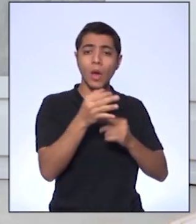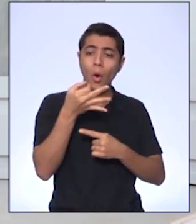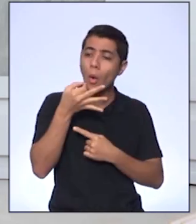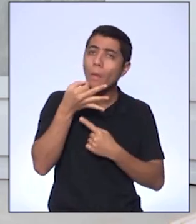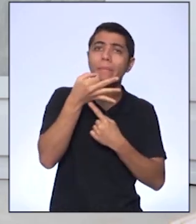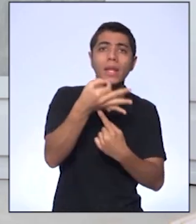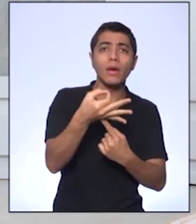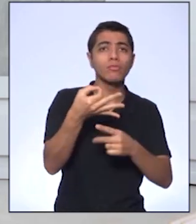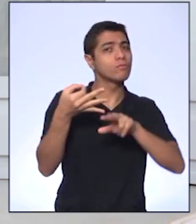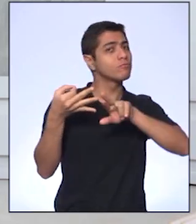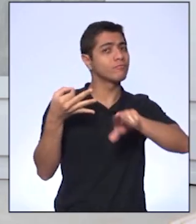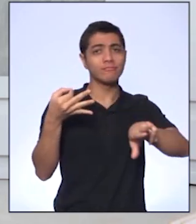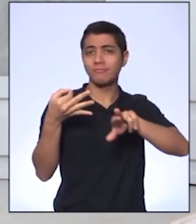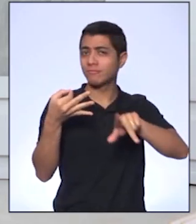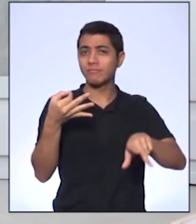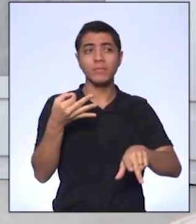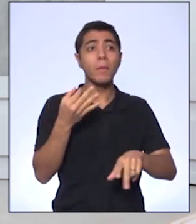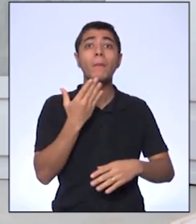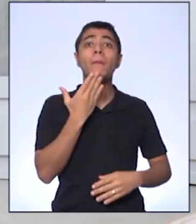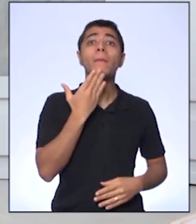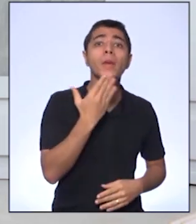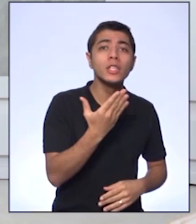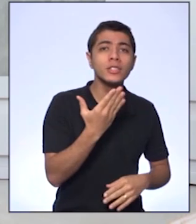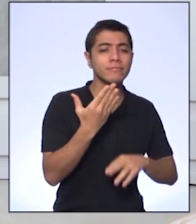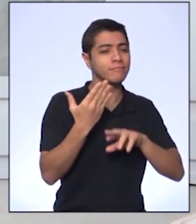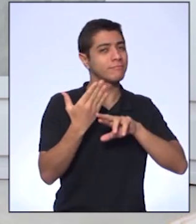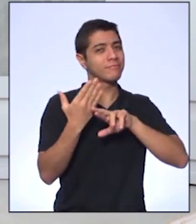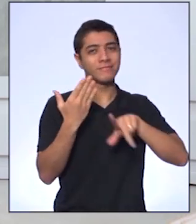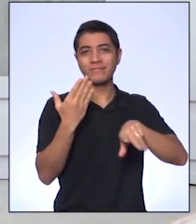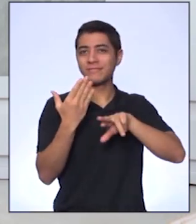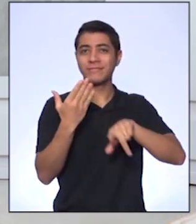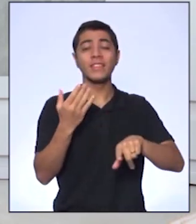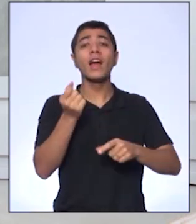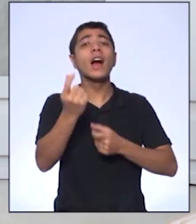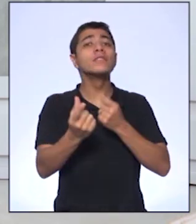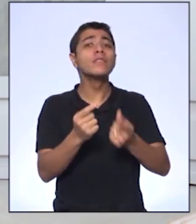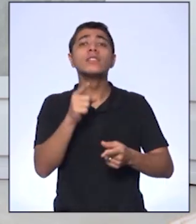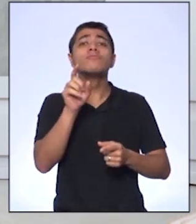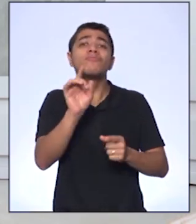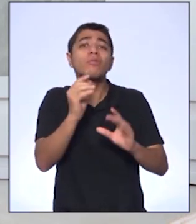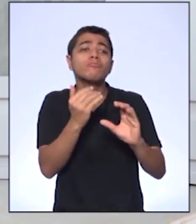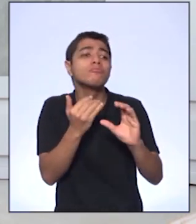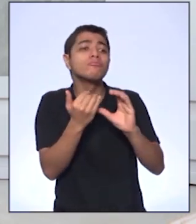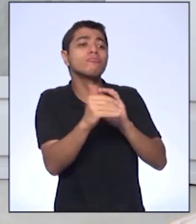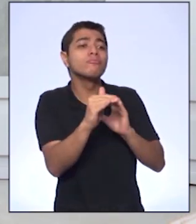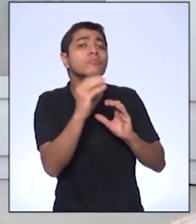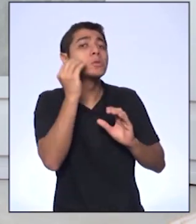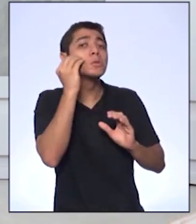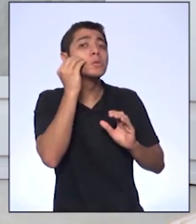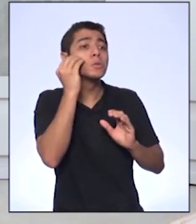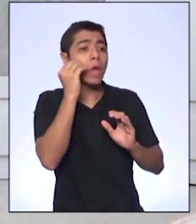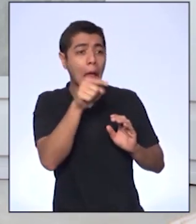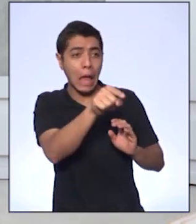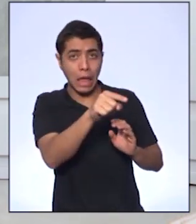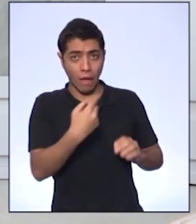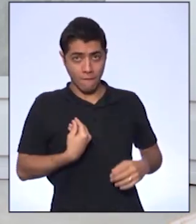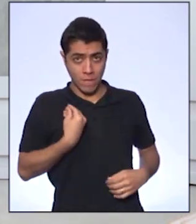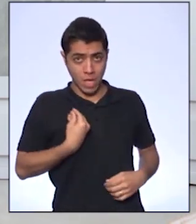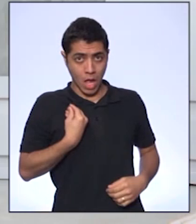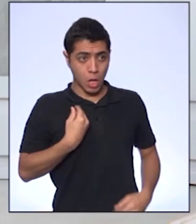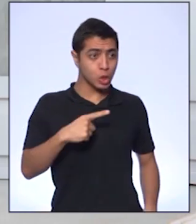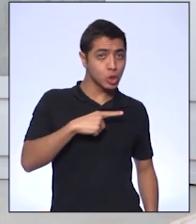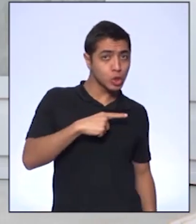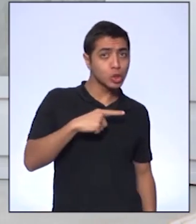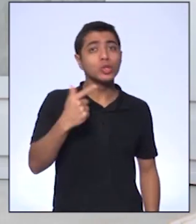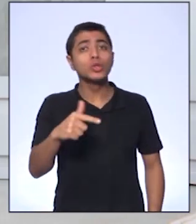fazer nada. Às vezes é simplesmente para testar o canal, para ver se o outro está ouvindo a gente. Olha só, aqui eu estou falando